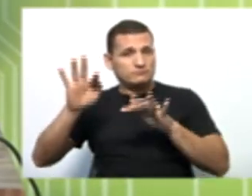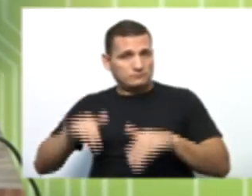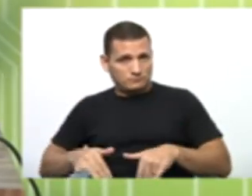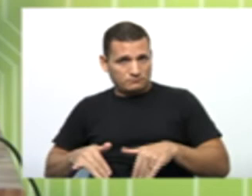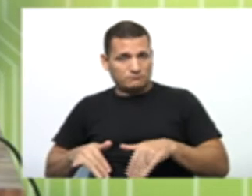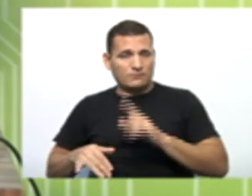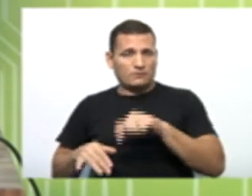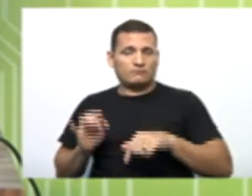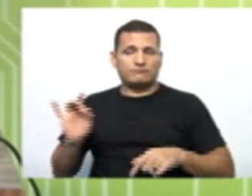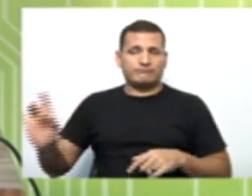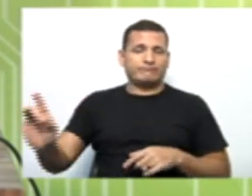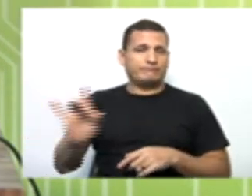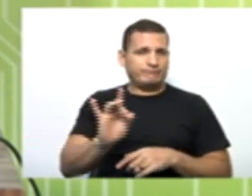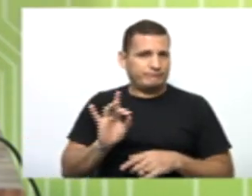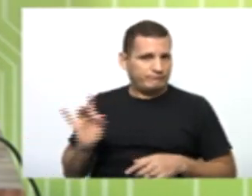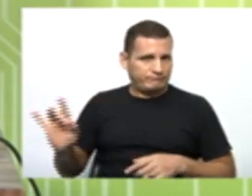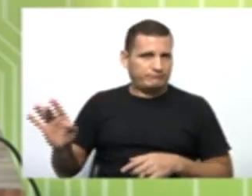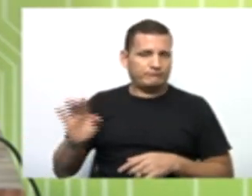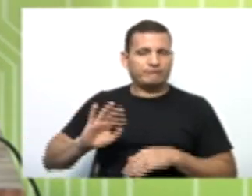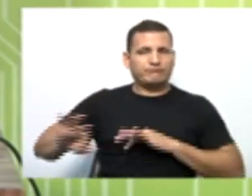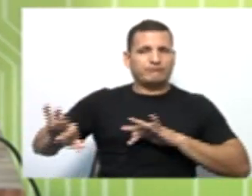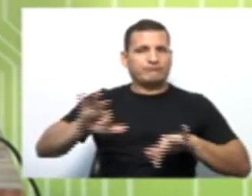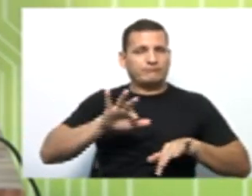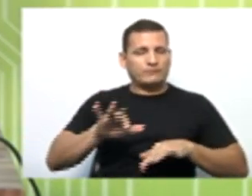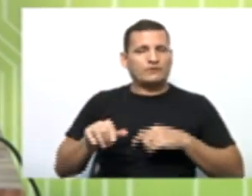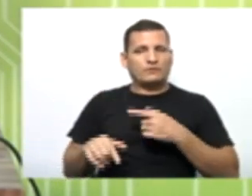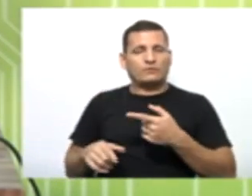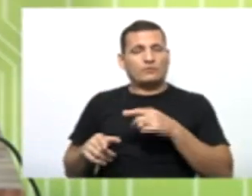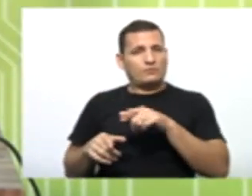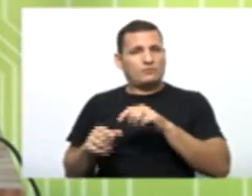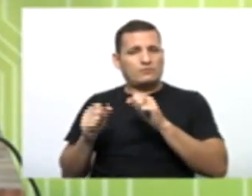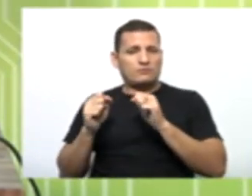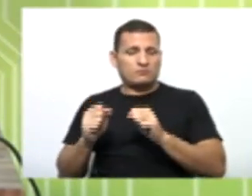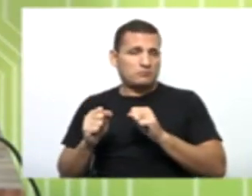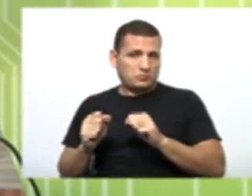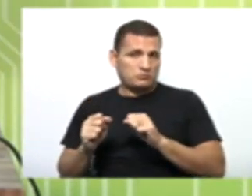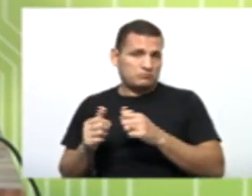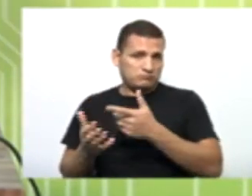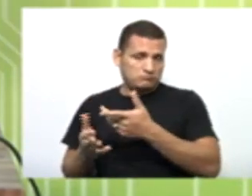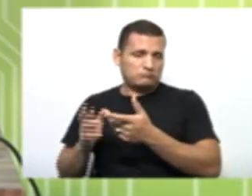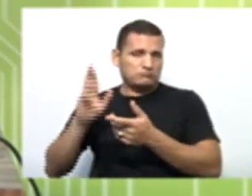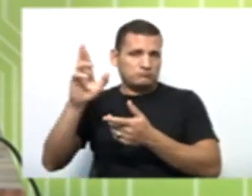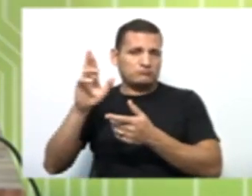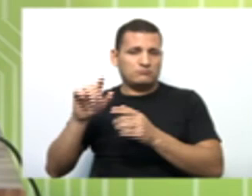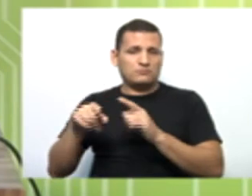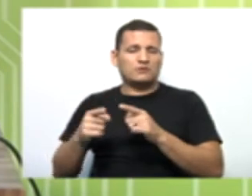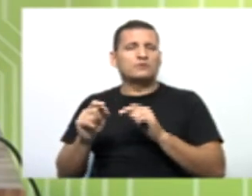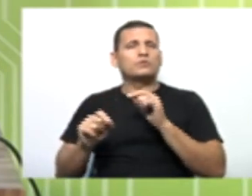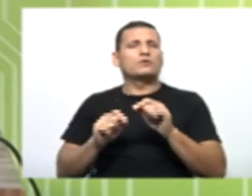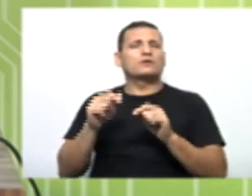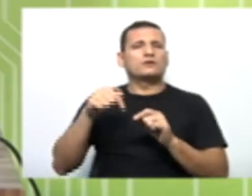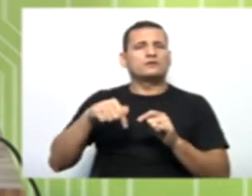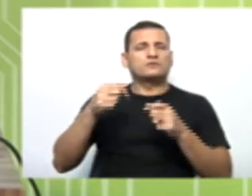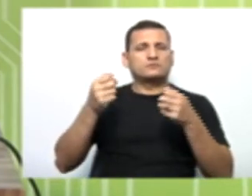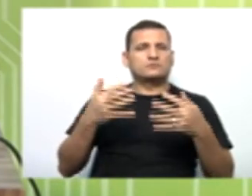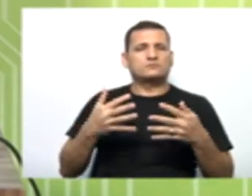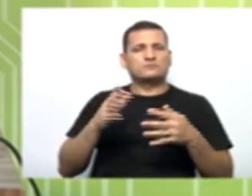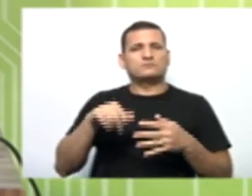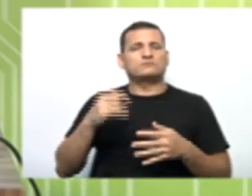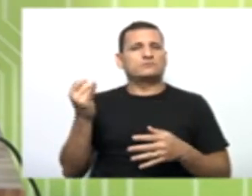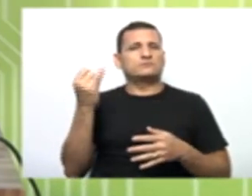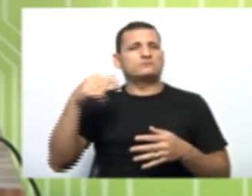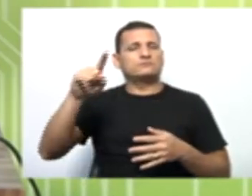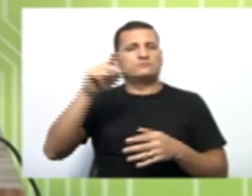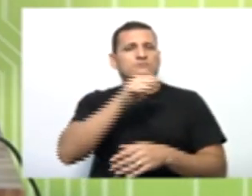ela é individual, né? Então ela pode ser tomada, mas o que nós estamos trabalhando aqui, que é importante para vocês alunos,